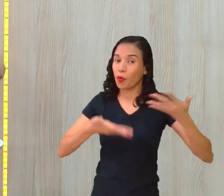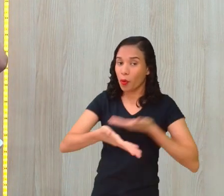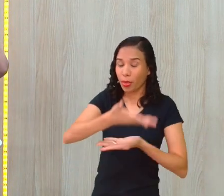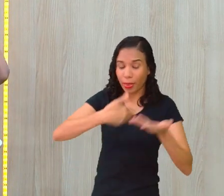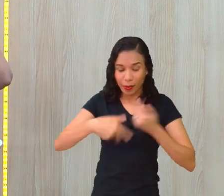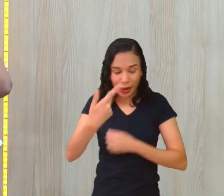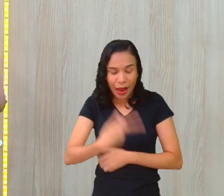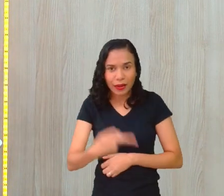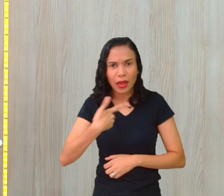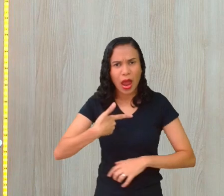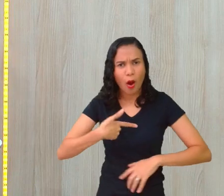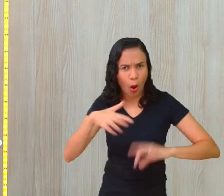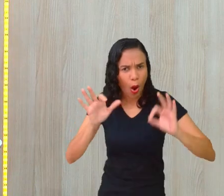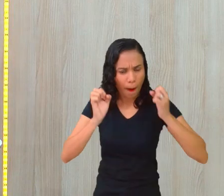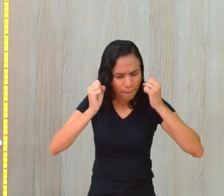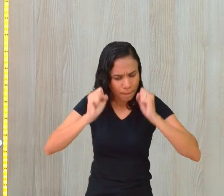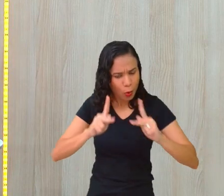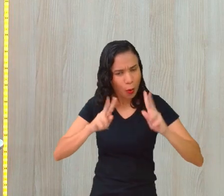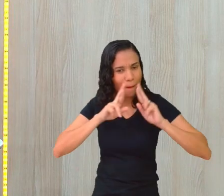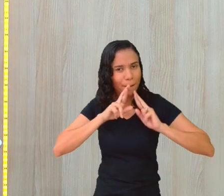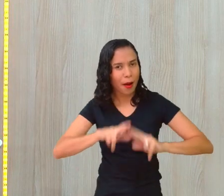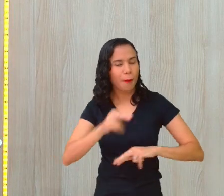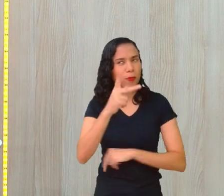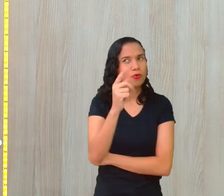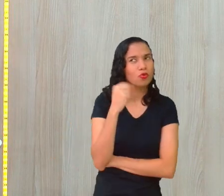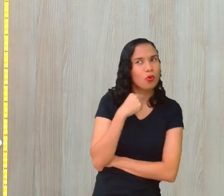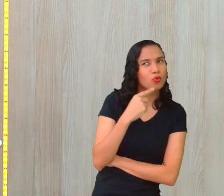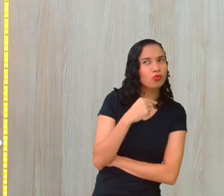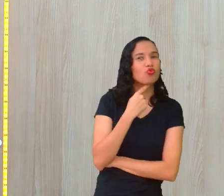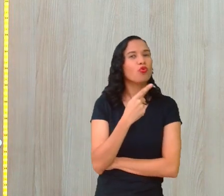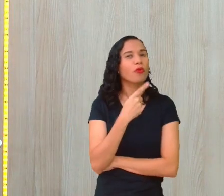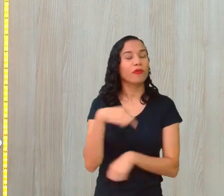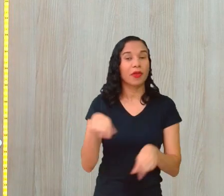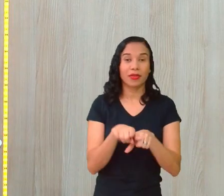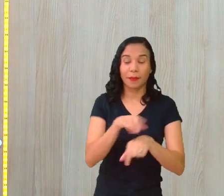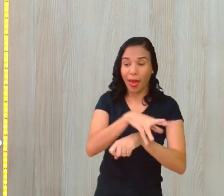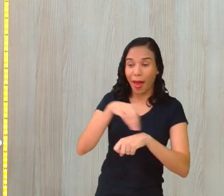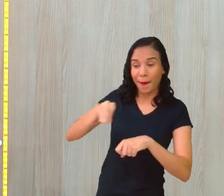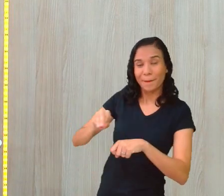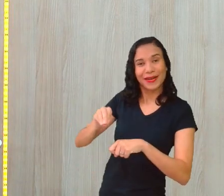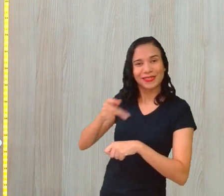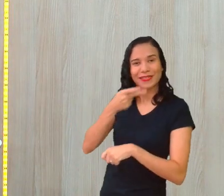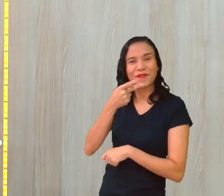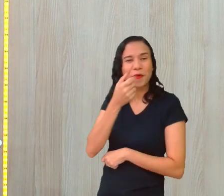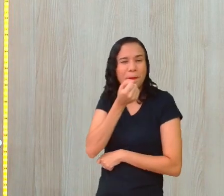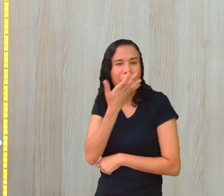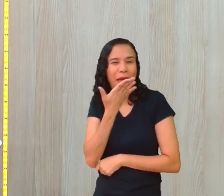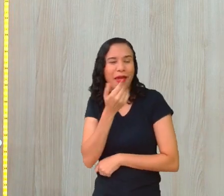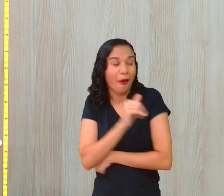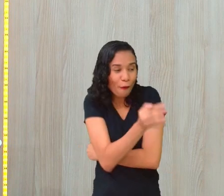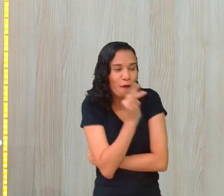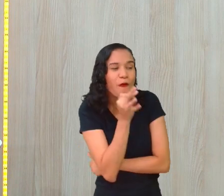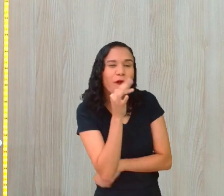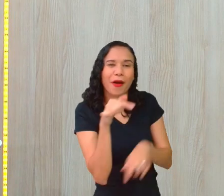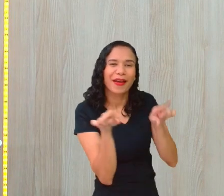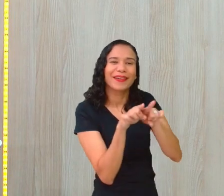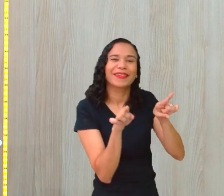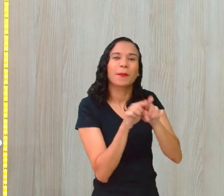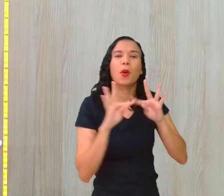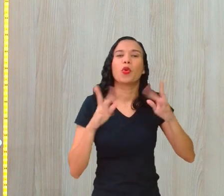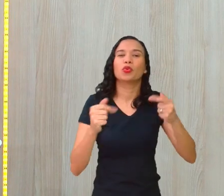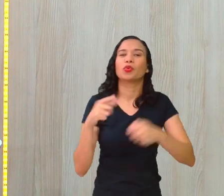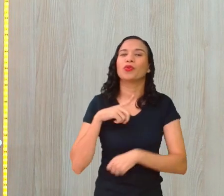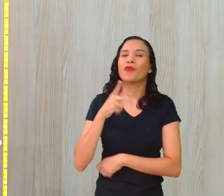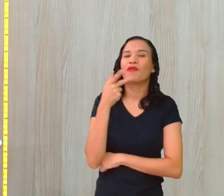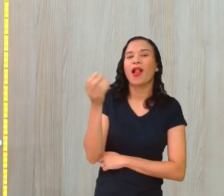aqui estou pronta para responder as vossas dúvidas, repassar os elogios, os comentários, as fofocas. Então, vem aqui me